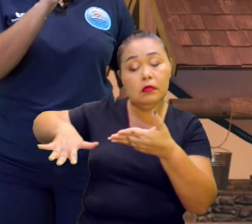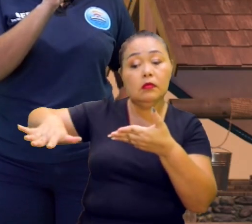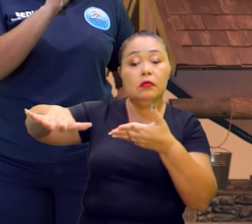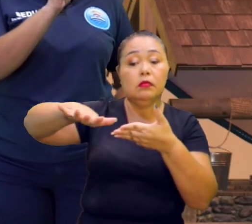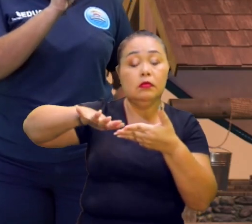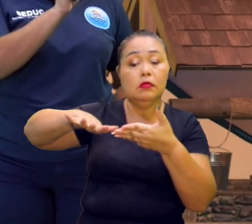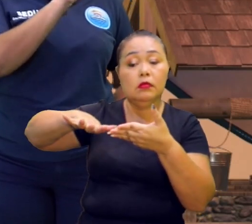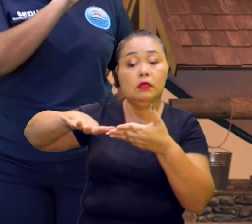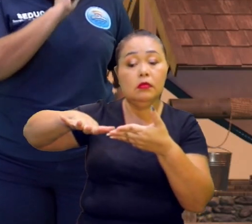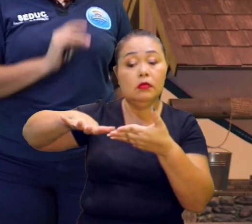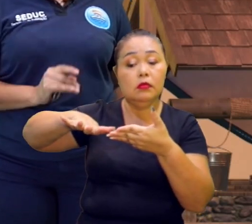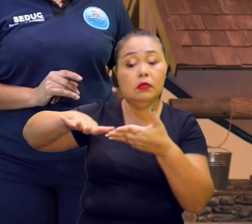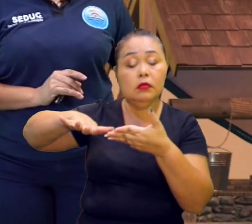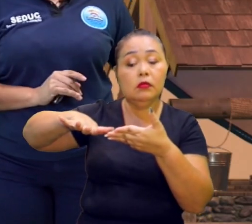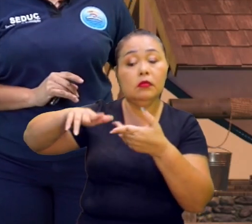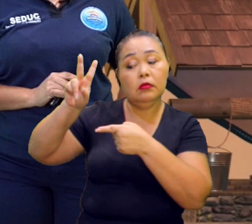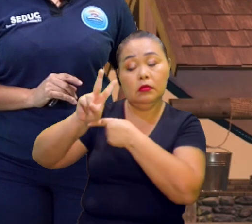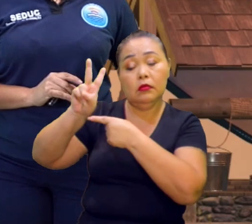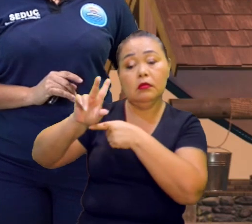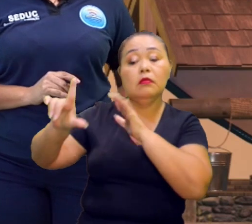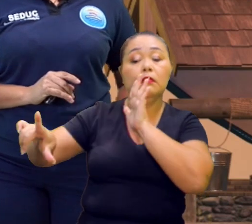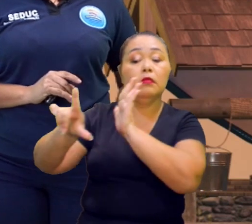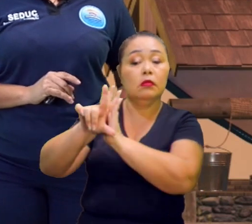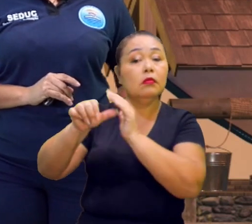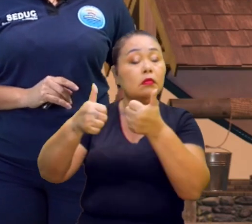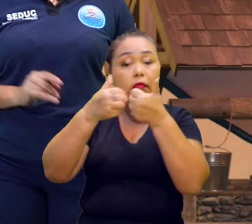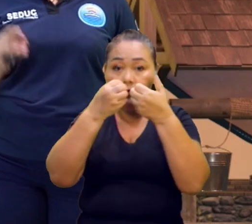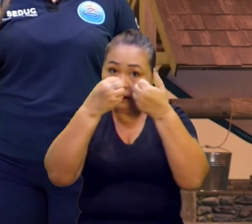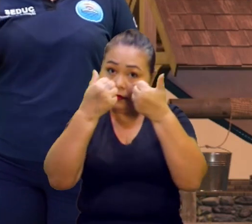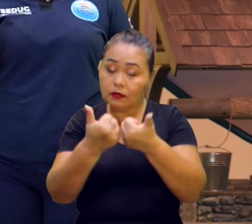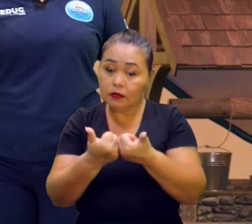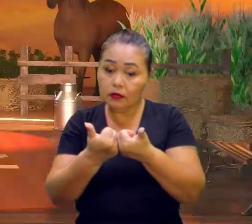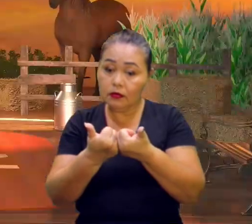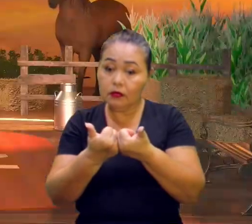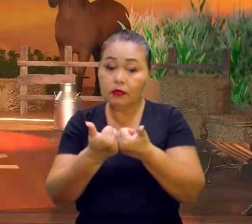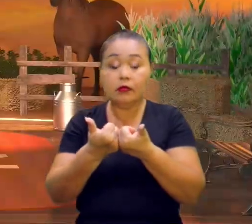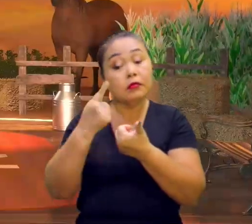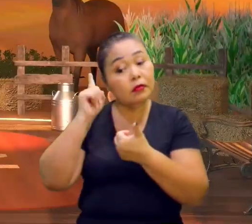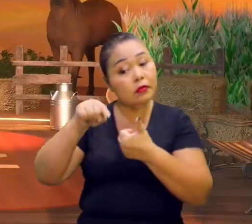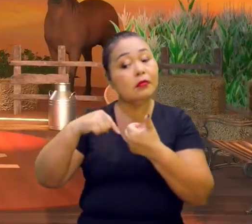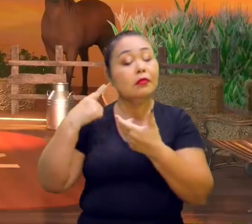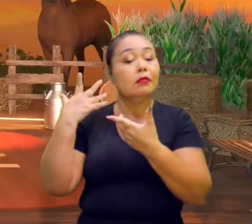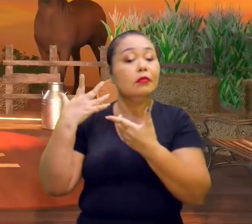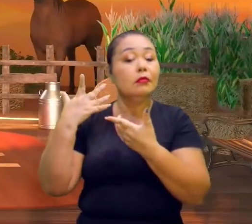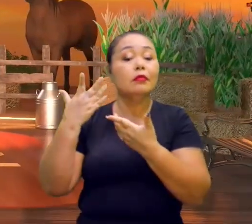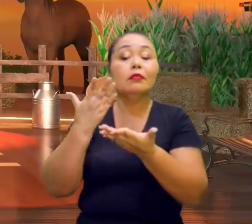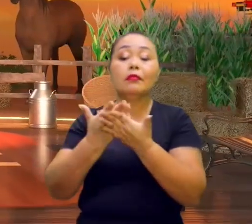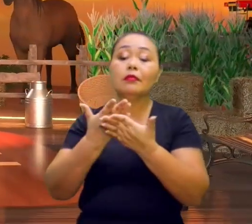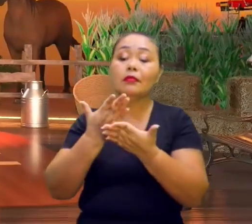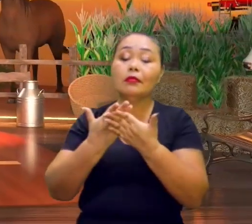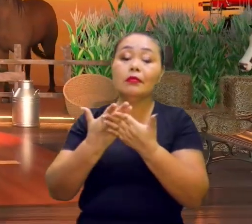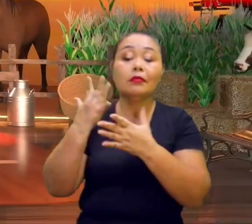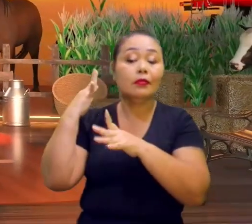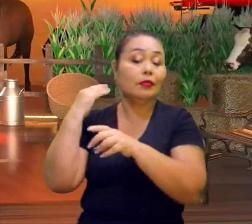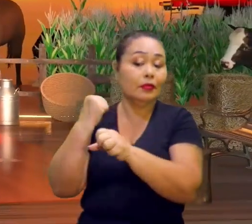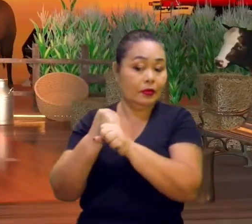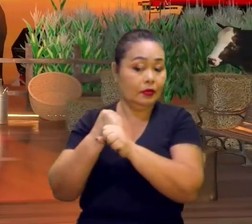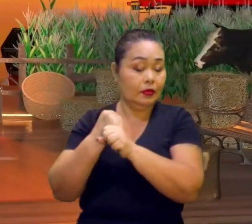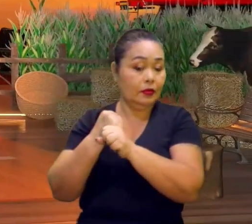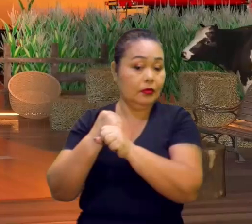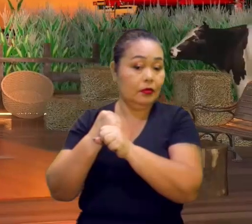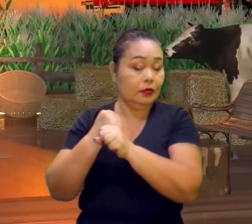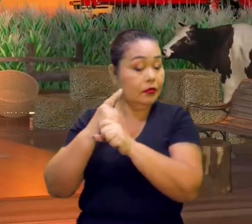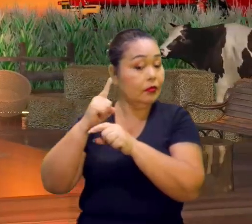de reserva legal. Tudo bem, galera? Então, essa foi a nossa aula aqui de revisão